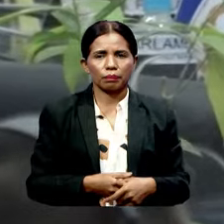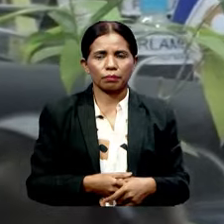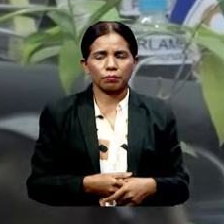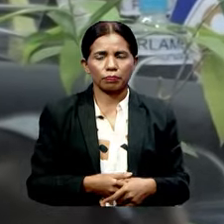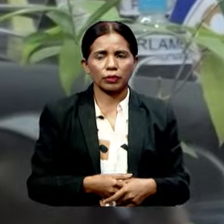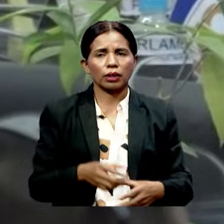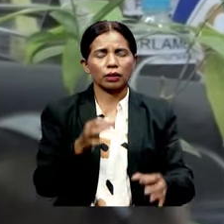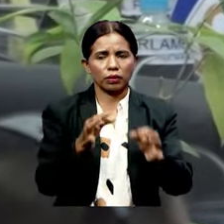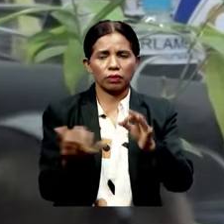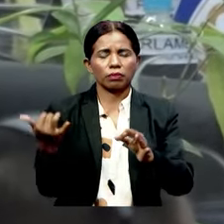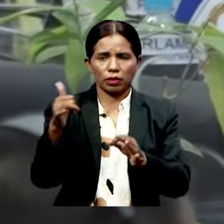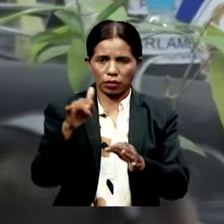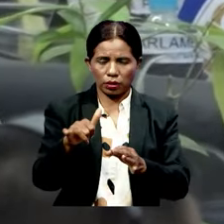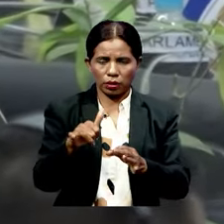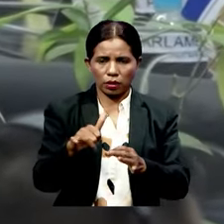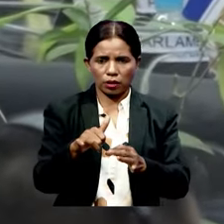cara se nem ver que